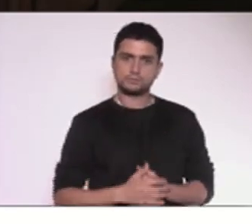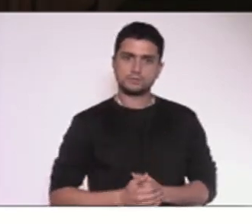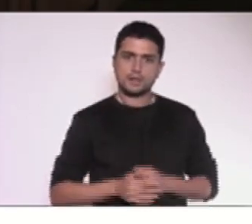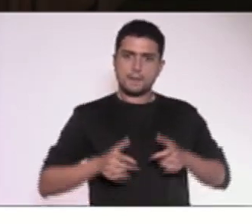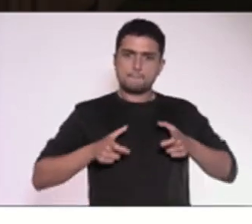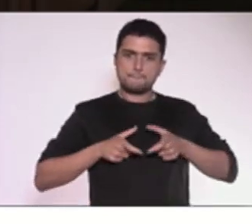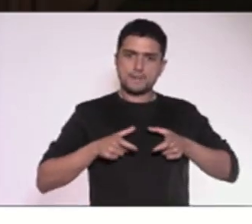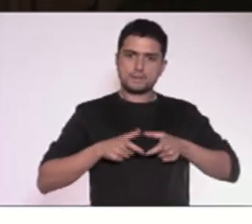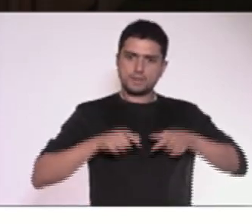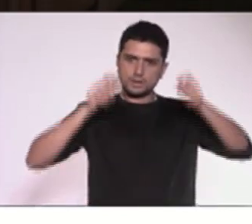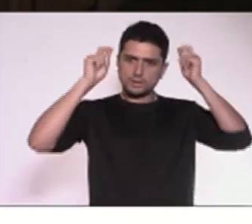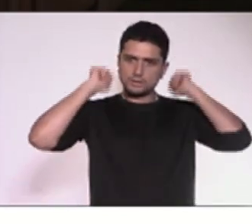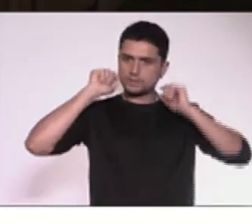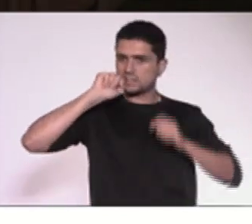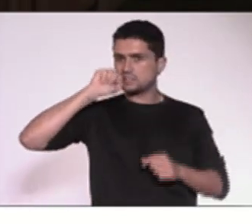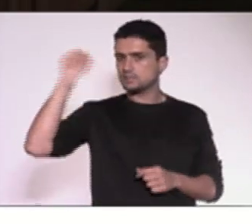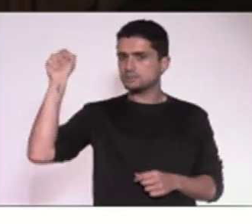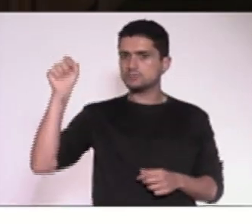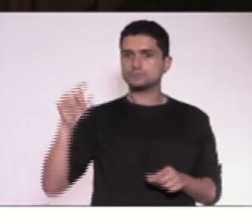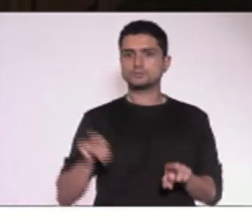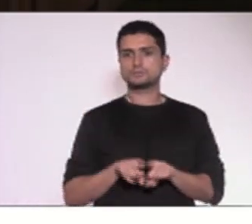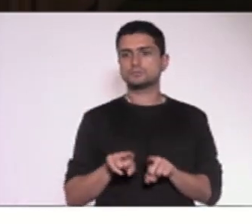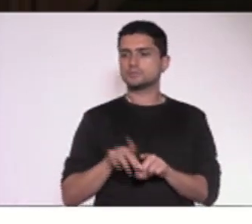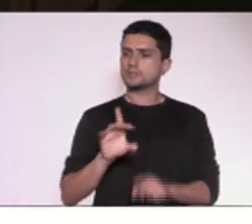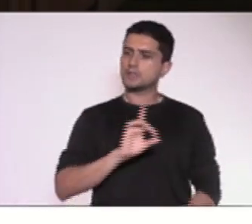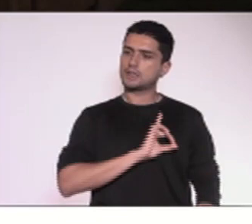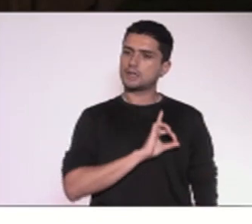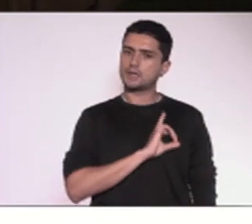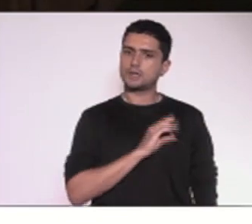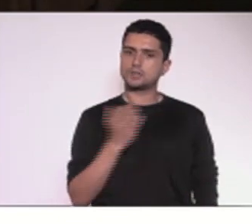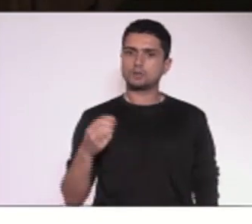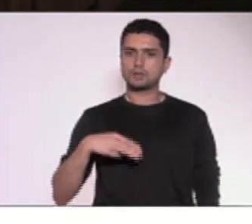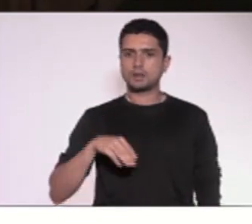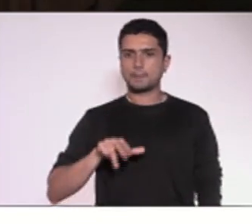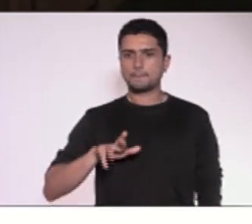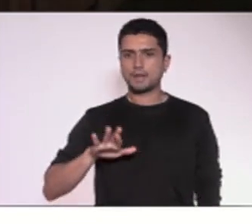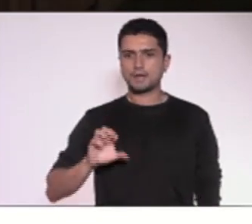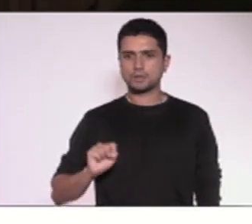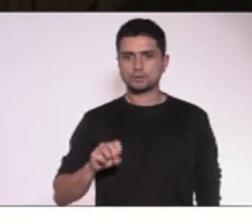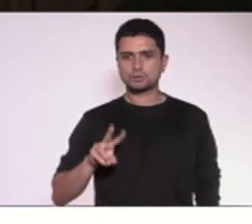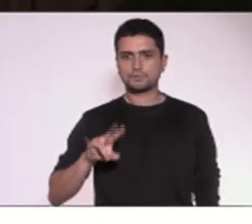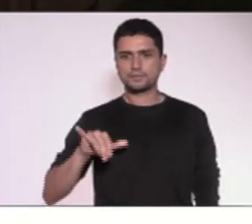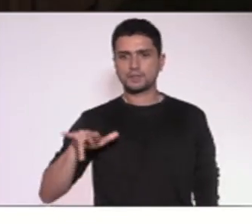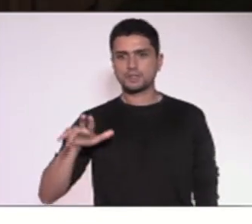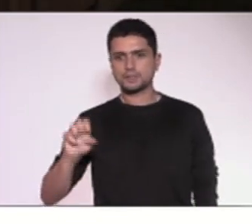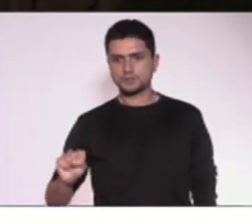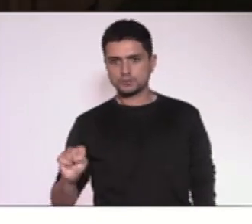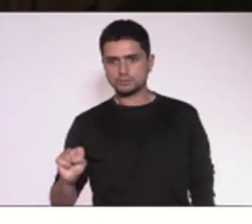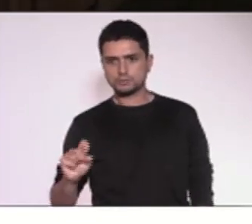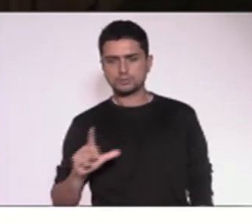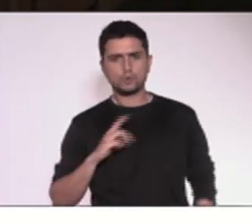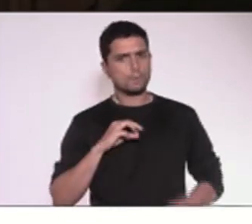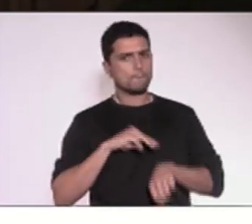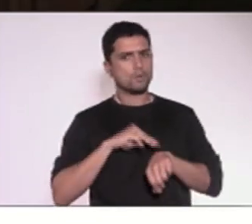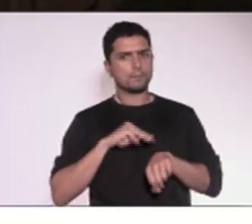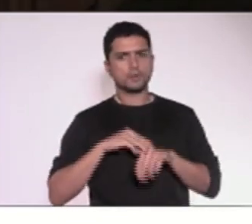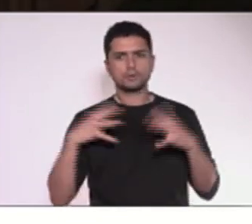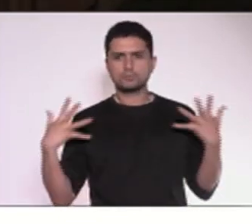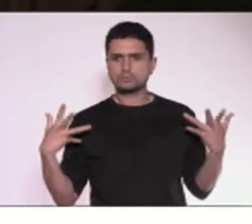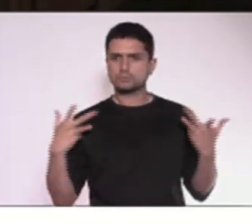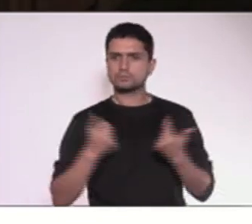medalha Tiradentes e a do nosso delegado Marcos Vinícius com este momento histórico do Estado do Rio de